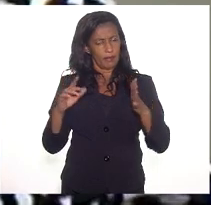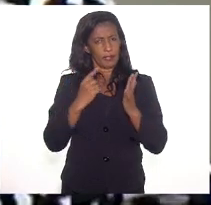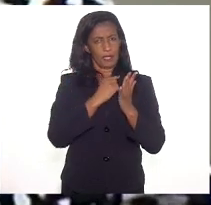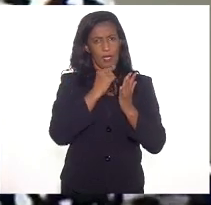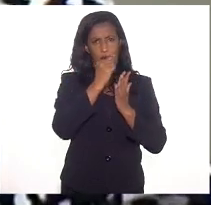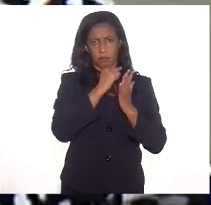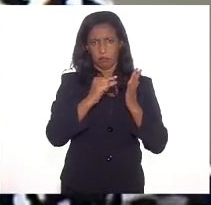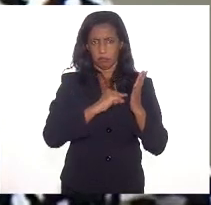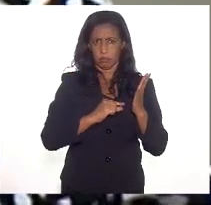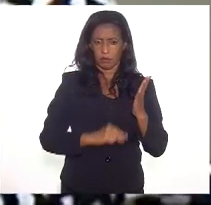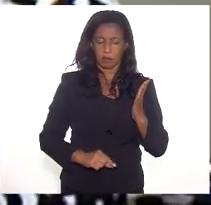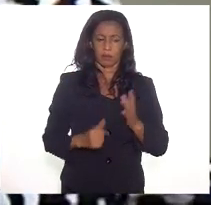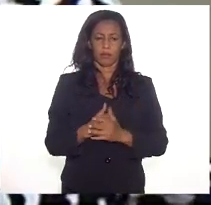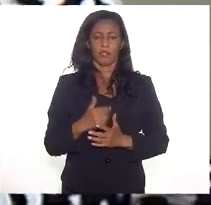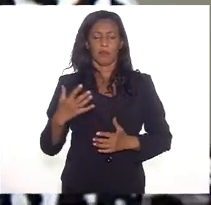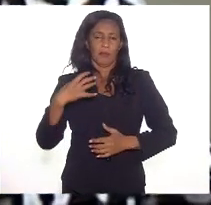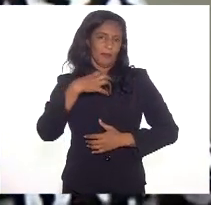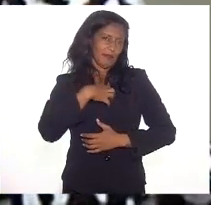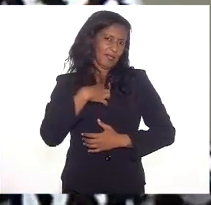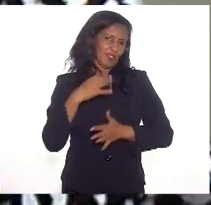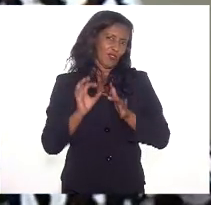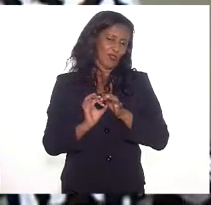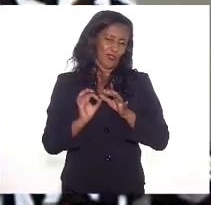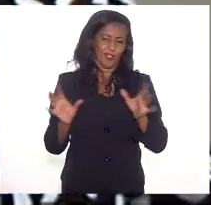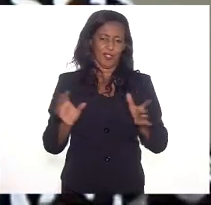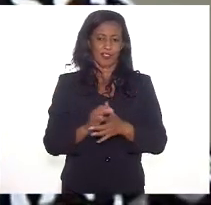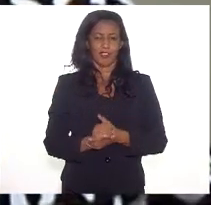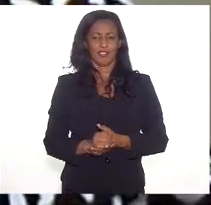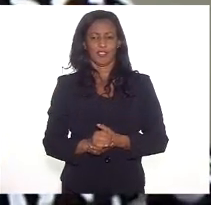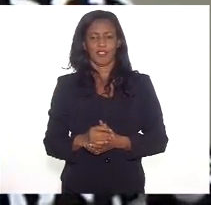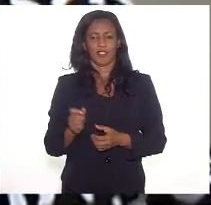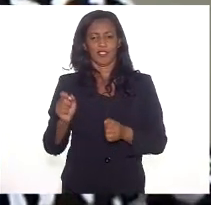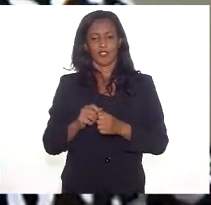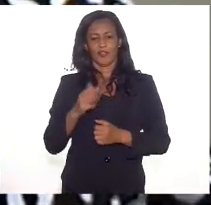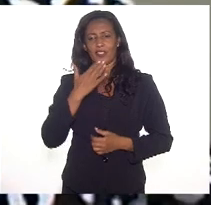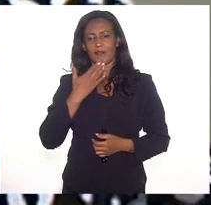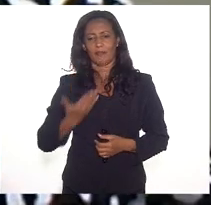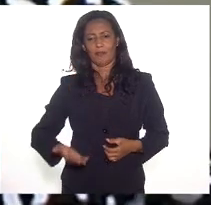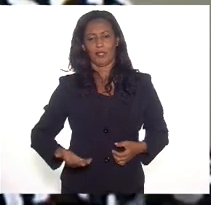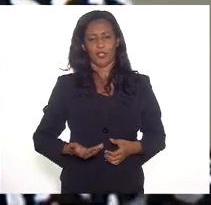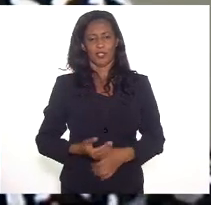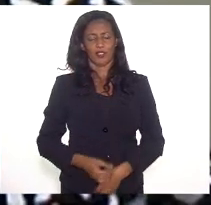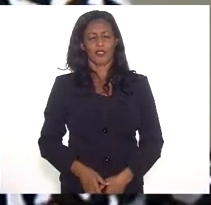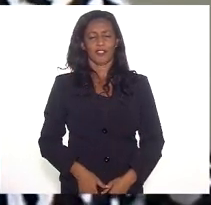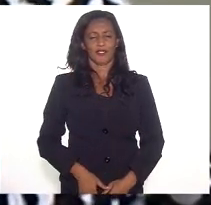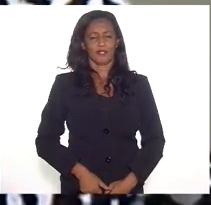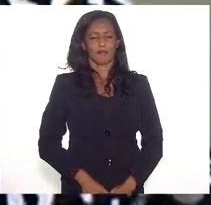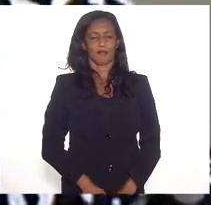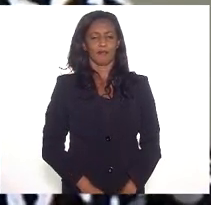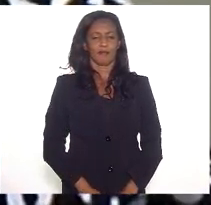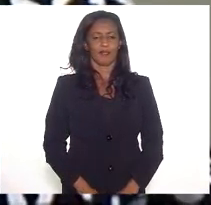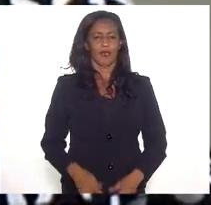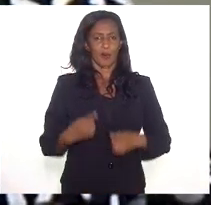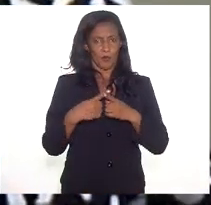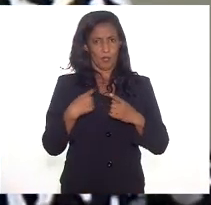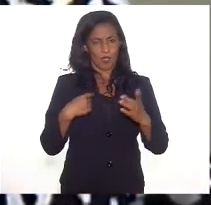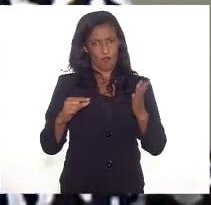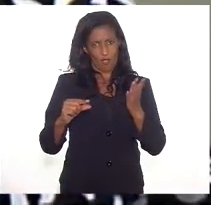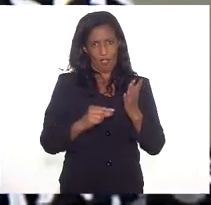autores, daí porque me senti à vontade de fazer o pedido de coautoria, porque fui autora